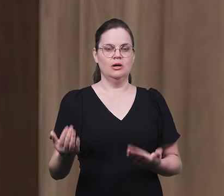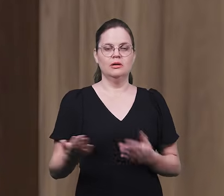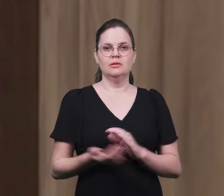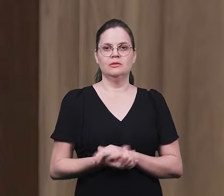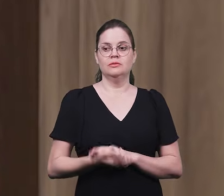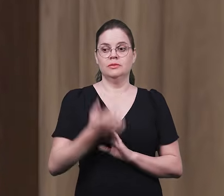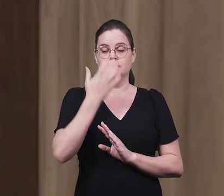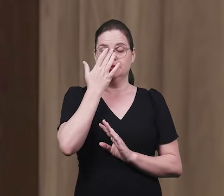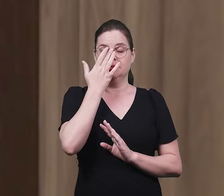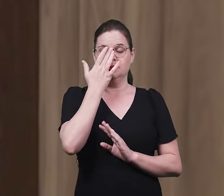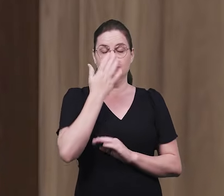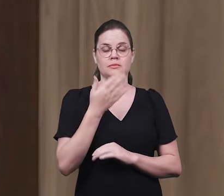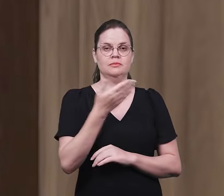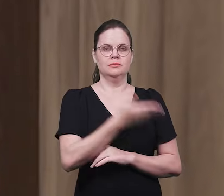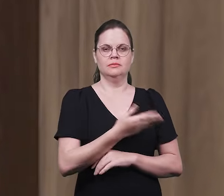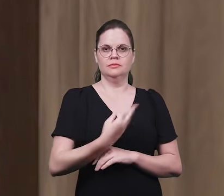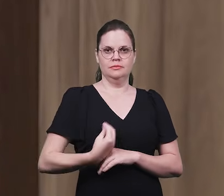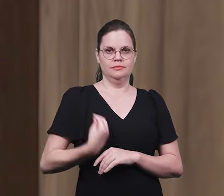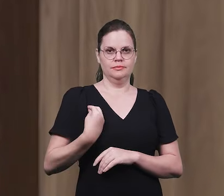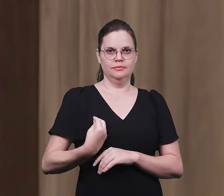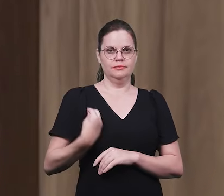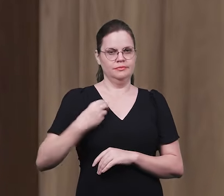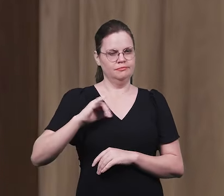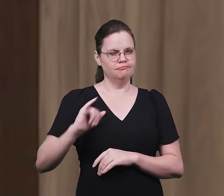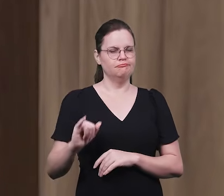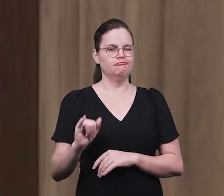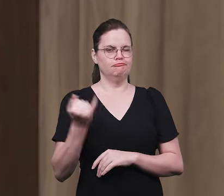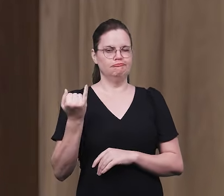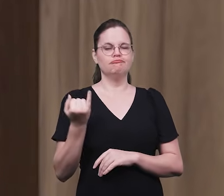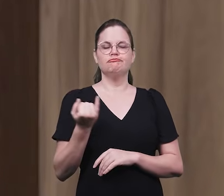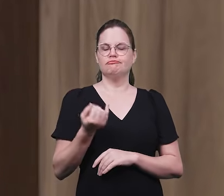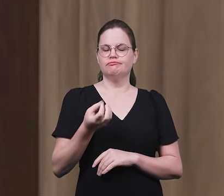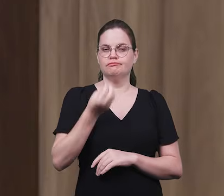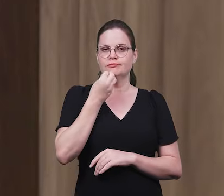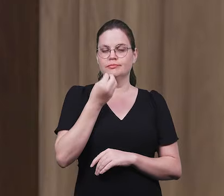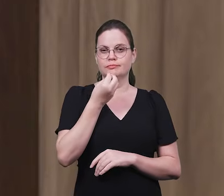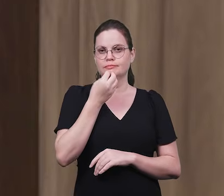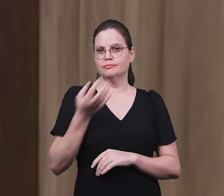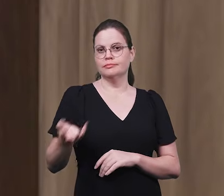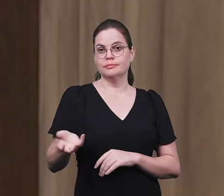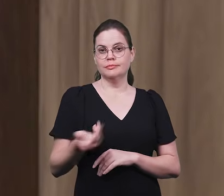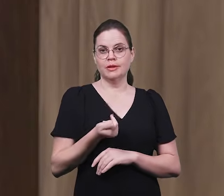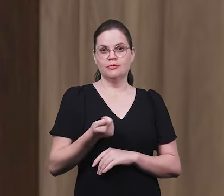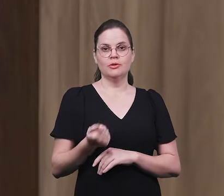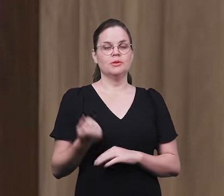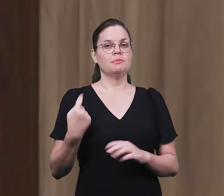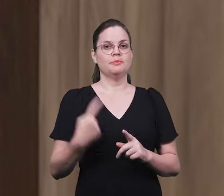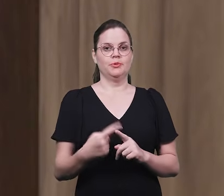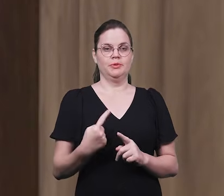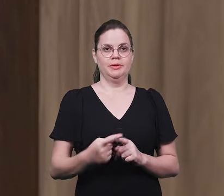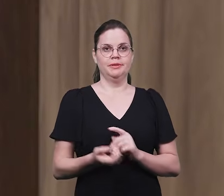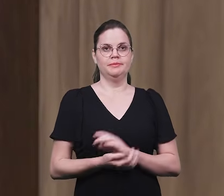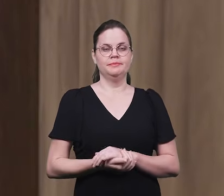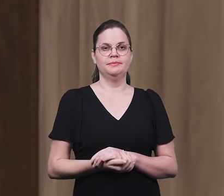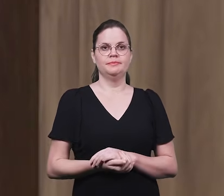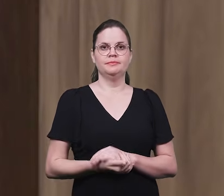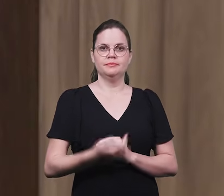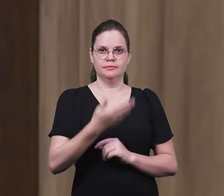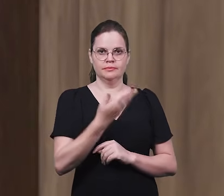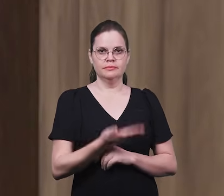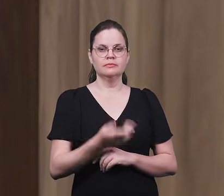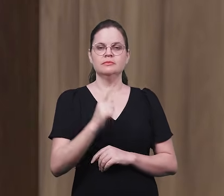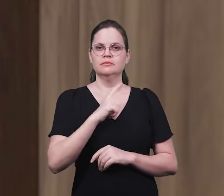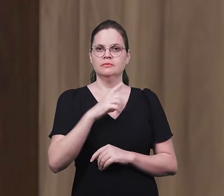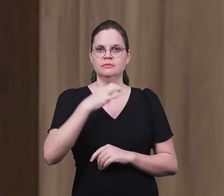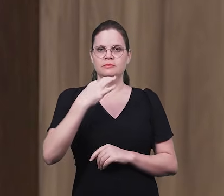jovens. Então, a presença dele é muito oportuna neste programa, porque ele,